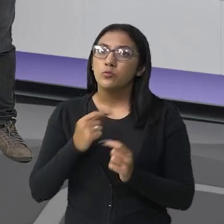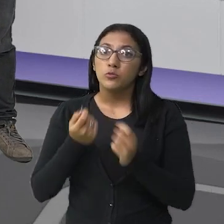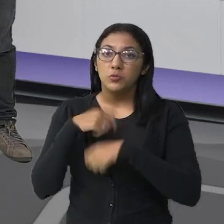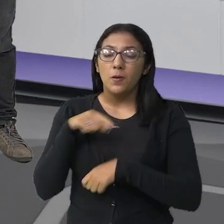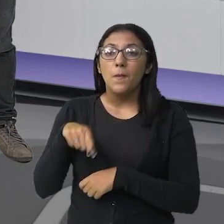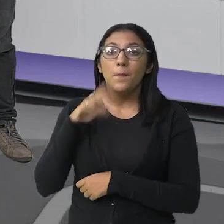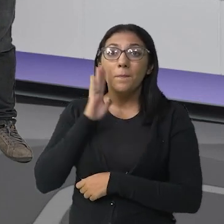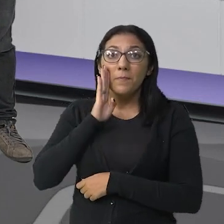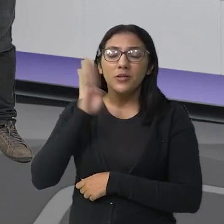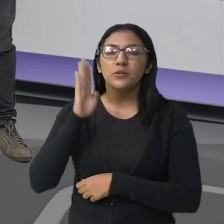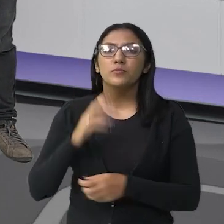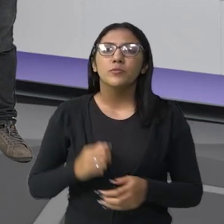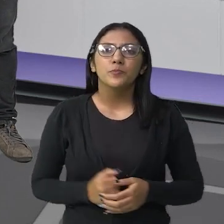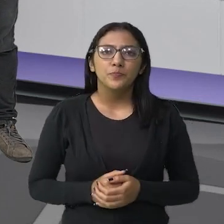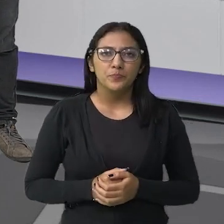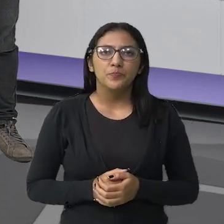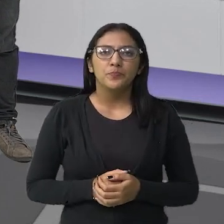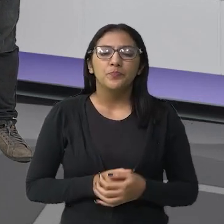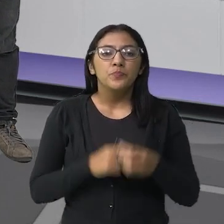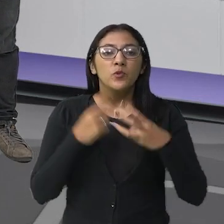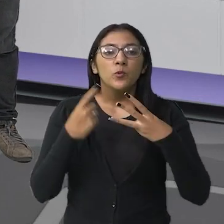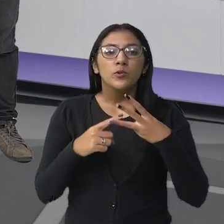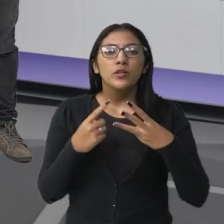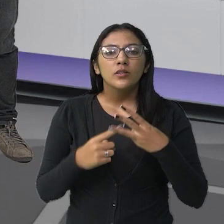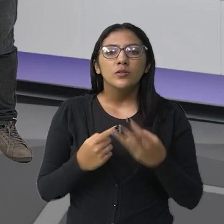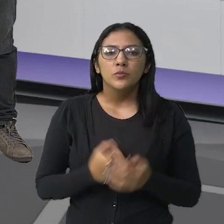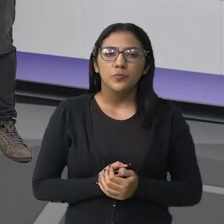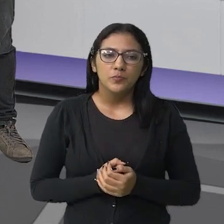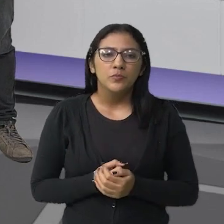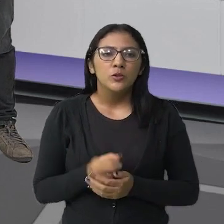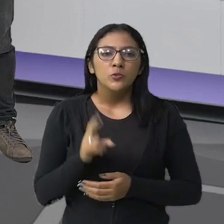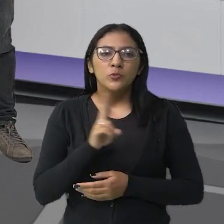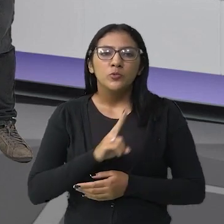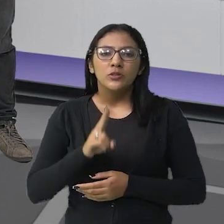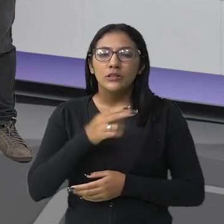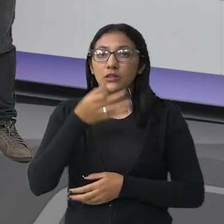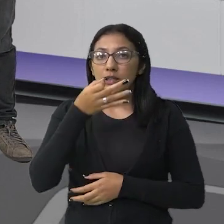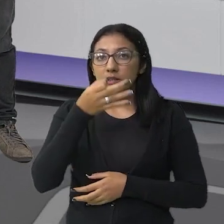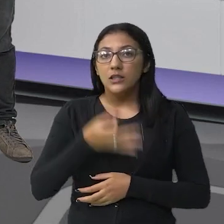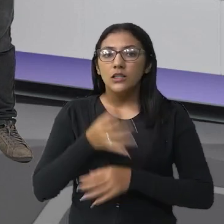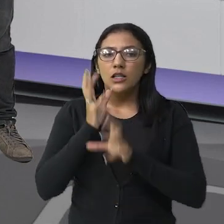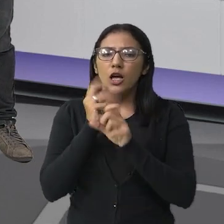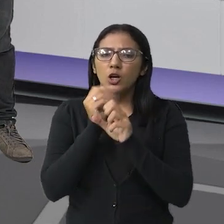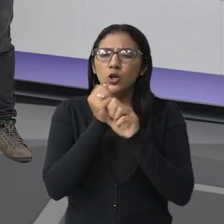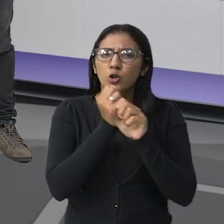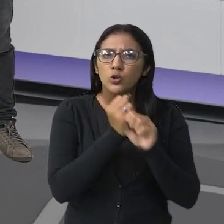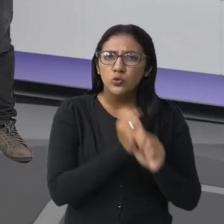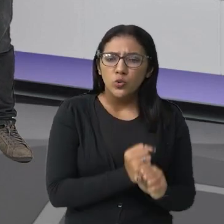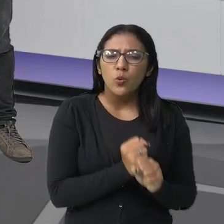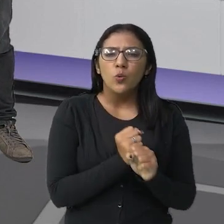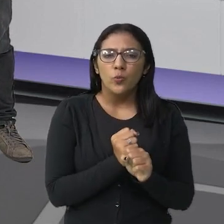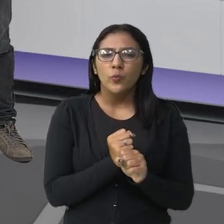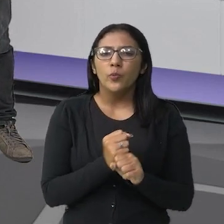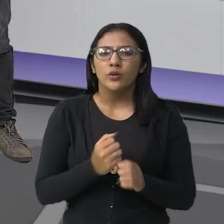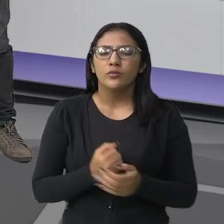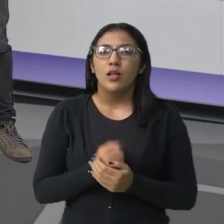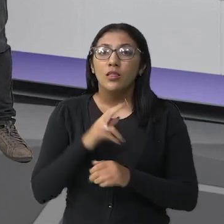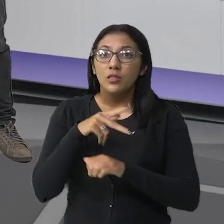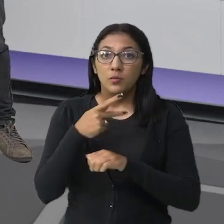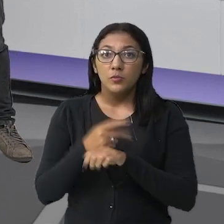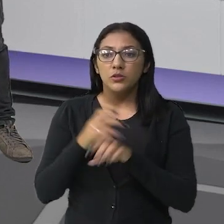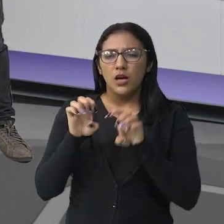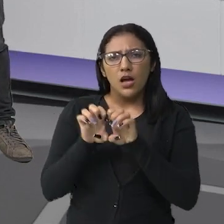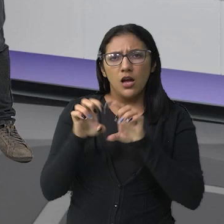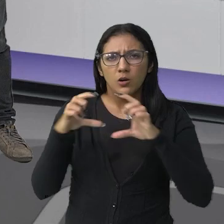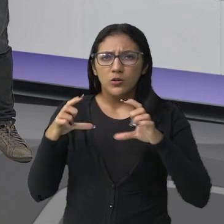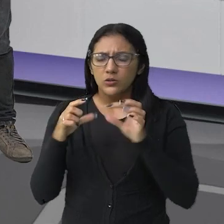problema. E o terceiro passo, aplicar o método de resolução correto para cada um dos casos e, por fim, resolver